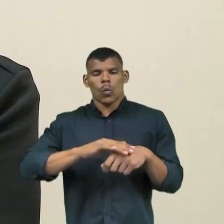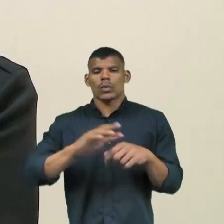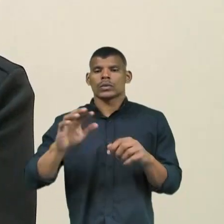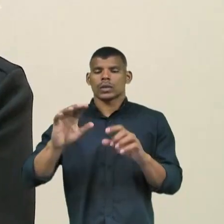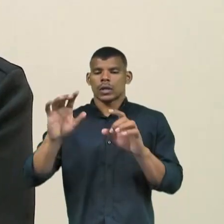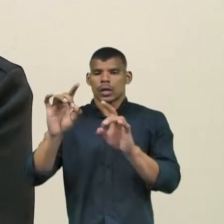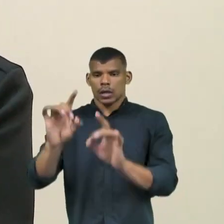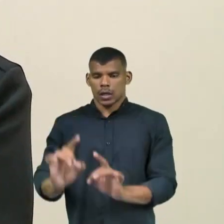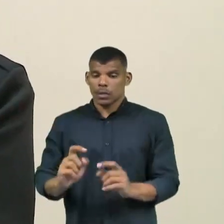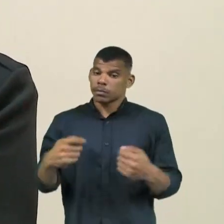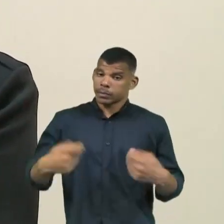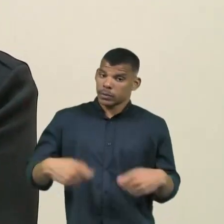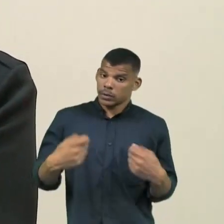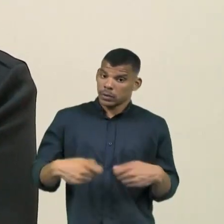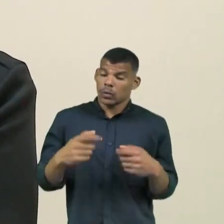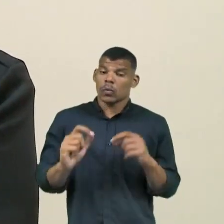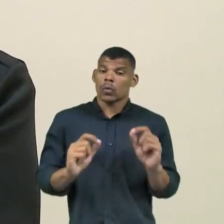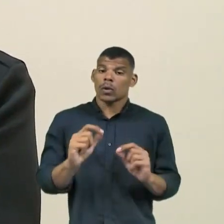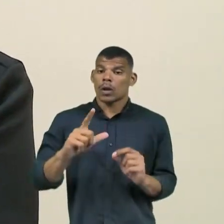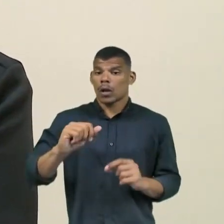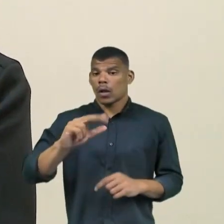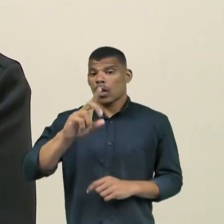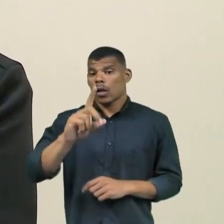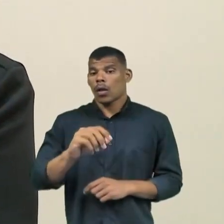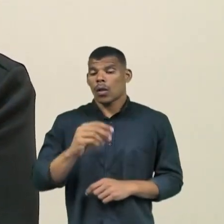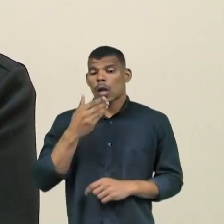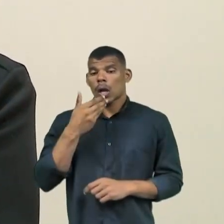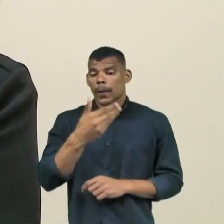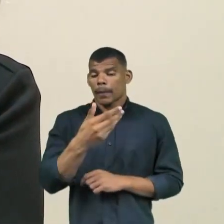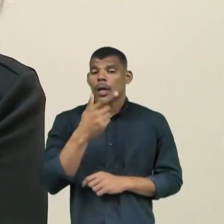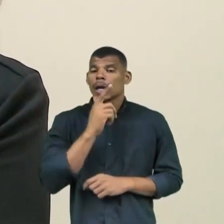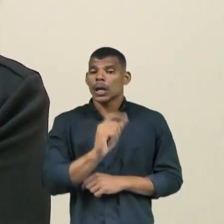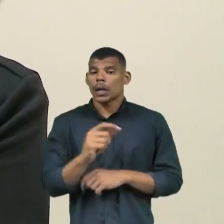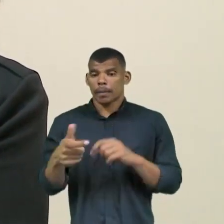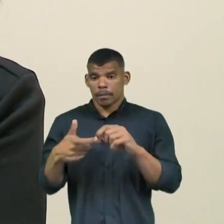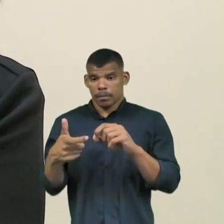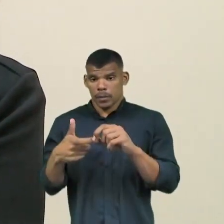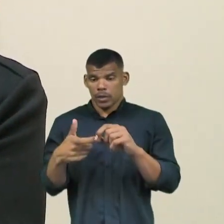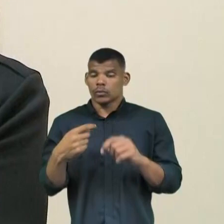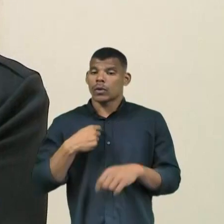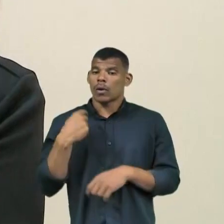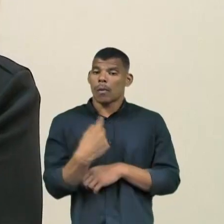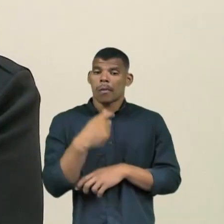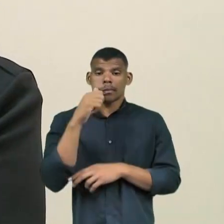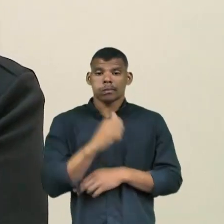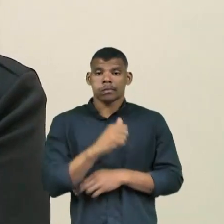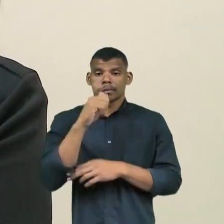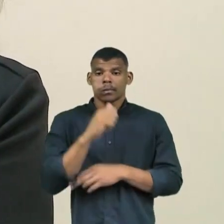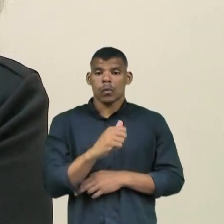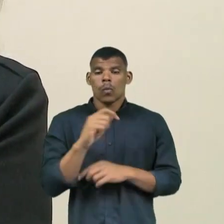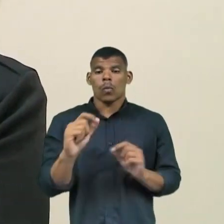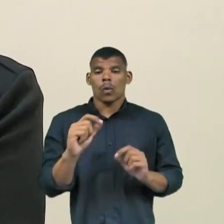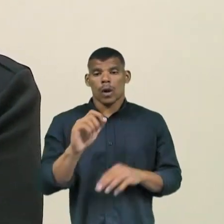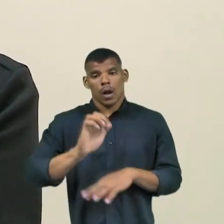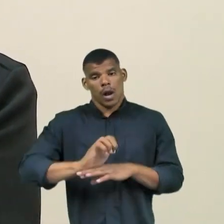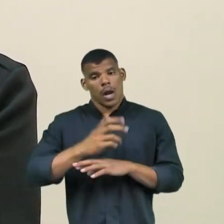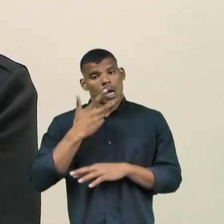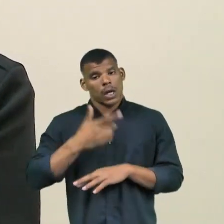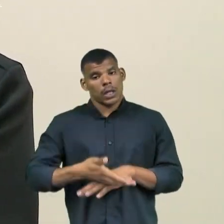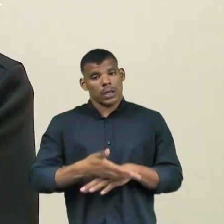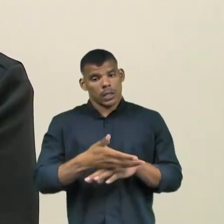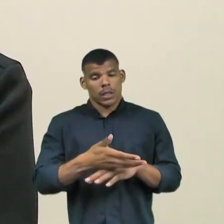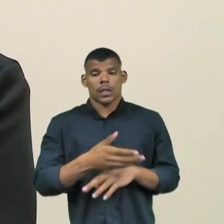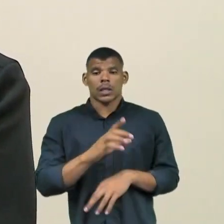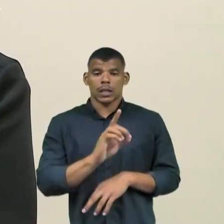dessa fralda e ter um laudo solicitando pelo médico. Então, a gente faz essa avaliação, esse procedimento, por exemplo, de fralda geriátrica, seria aqui, né? Geralmente, na DPU,